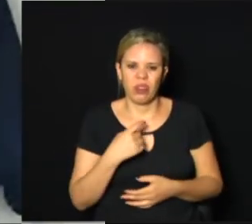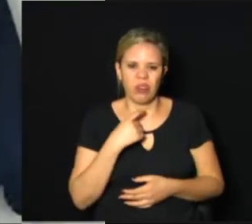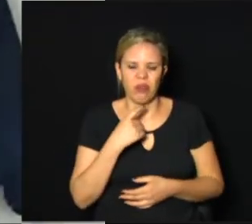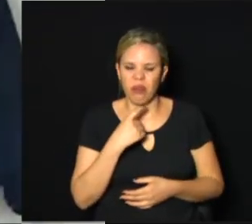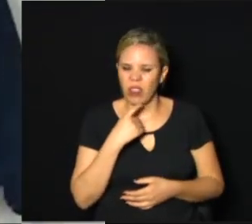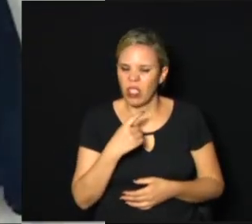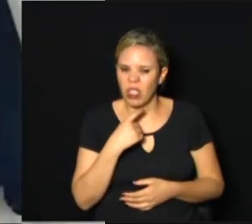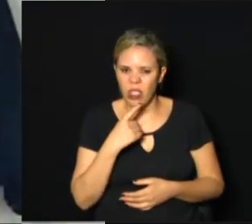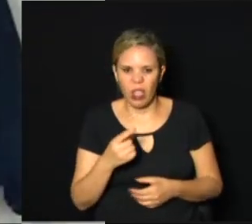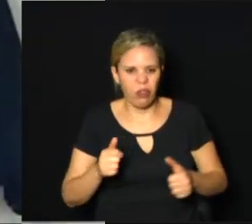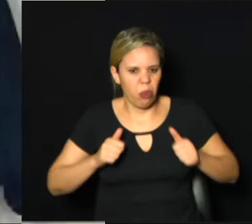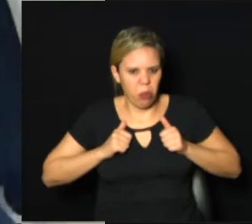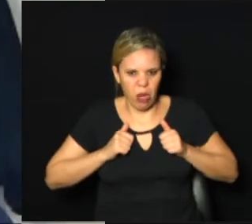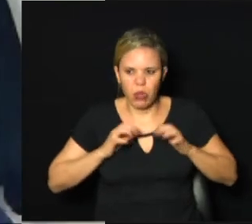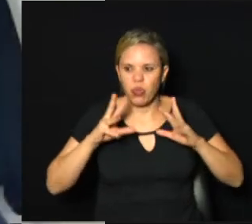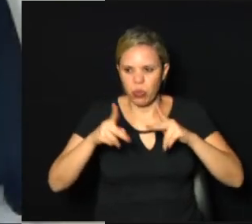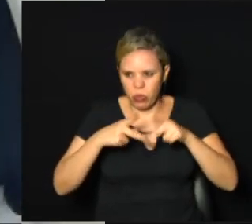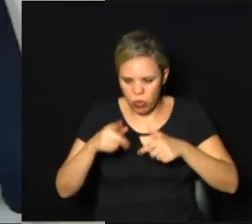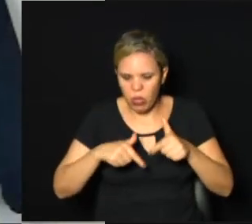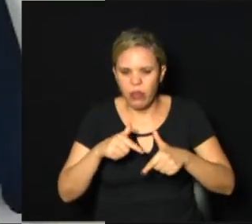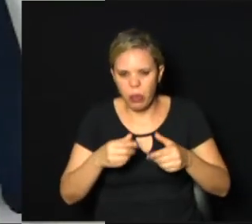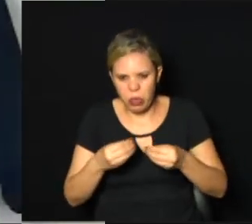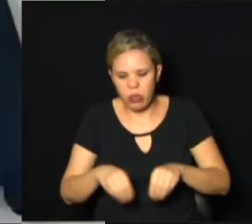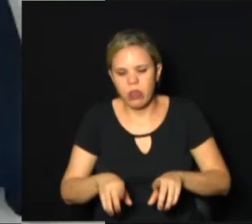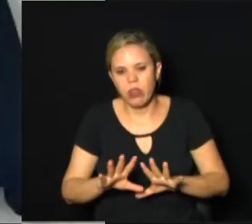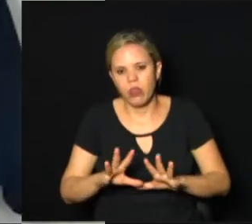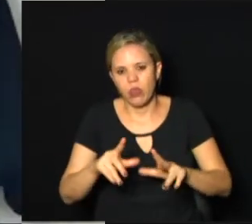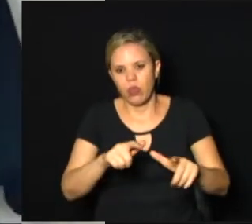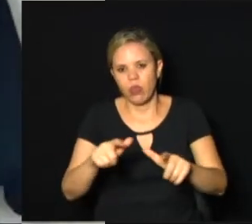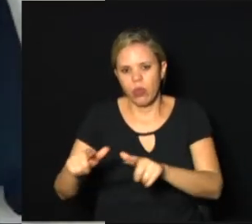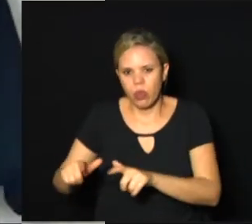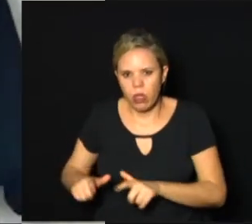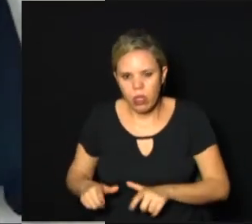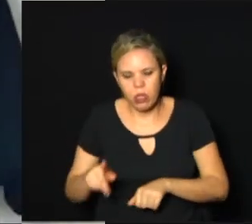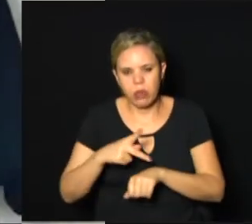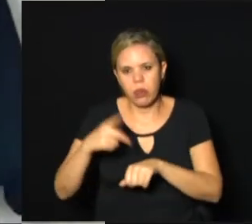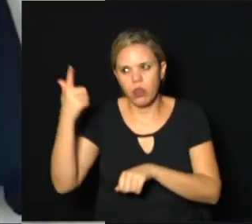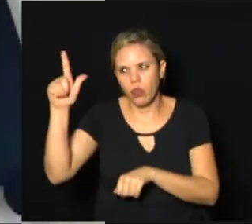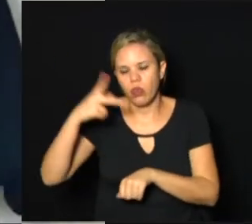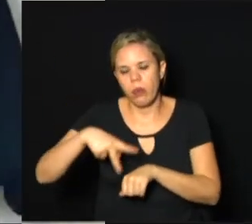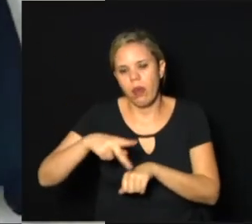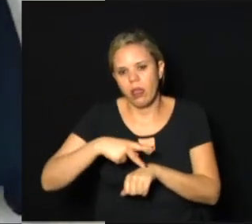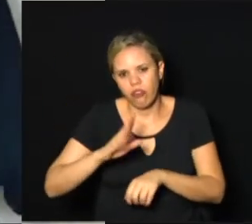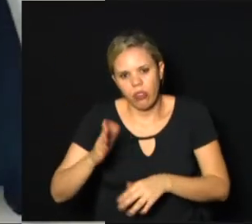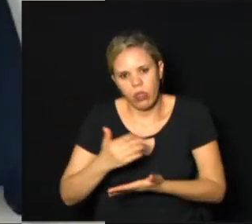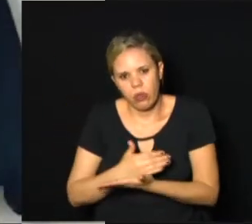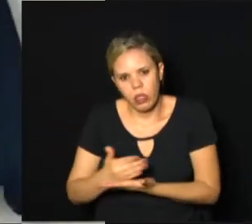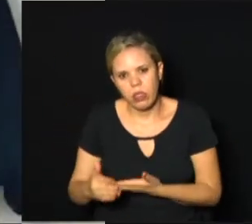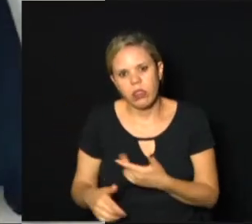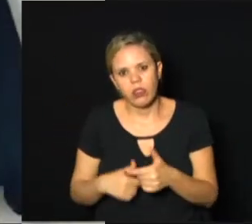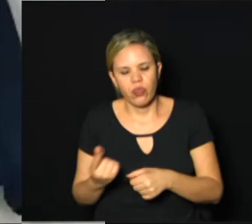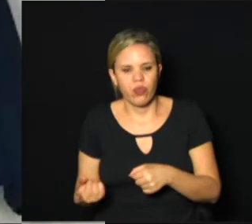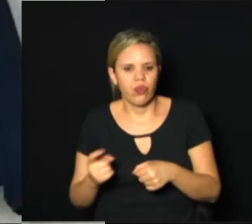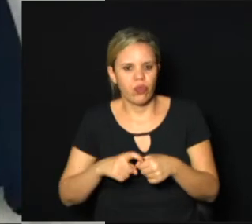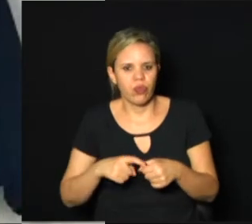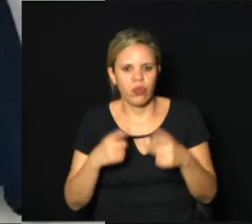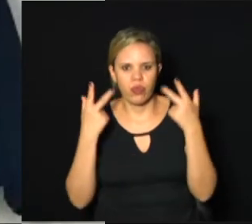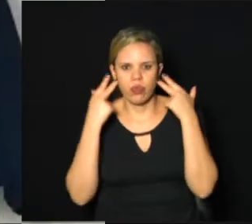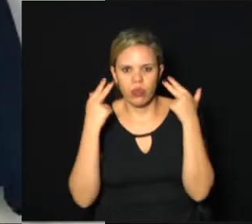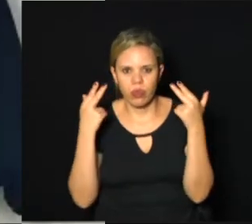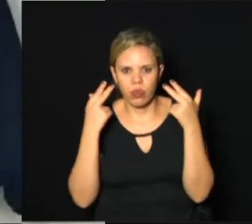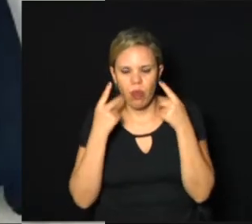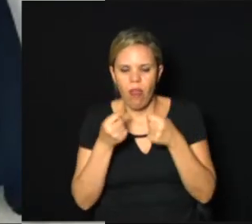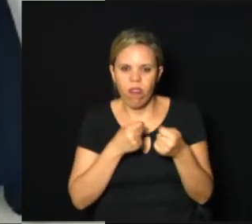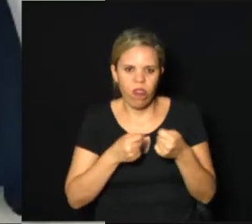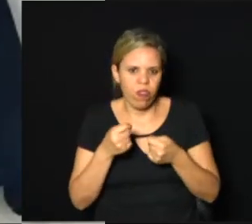ficou sem perdas econômicas, hoje esses lugares já estão, esses países, eu diria, já estão começando um processo de retomada e de